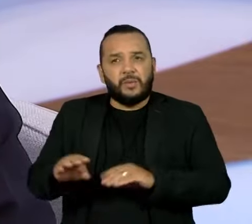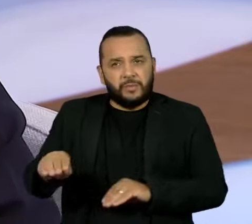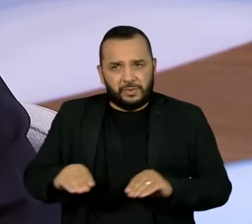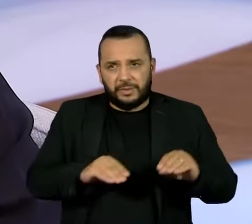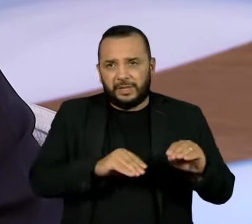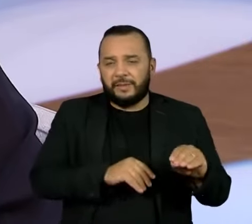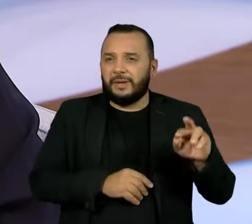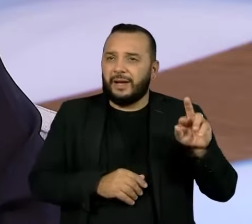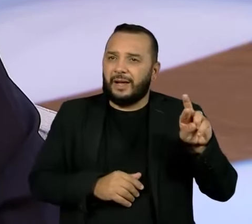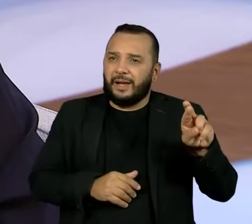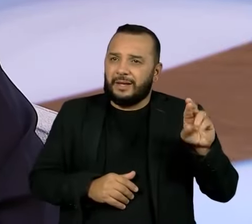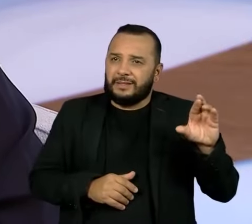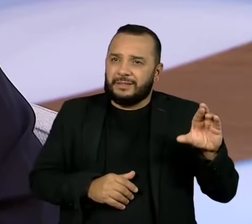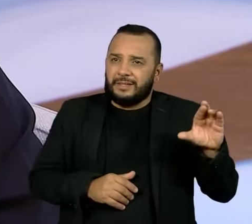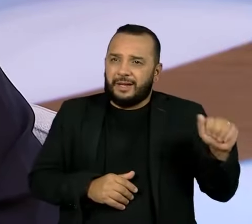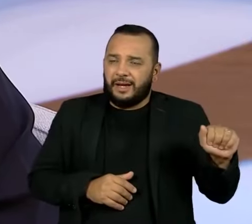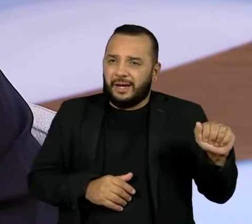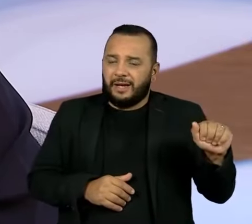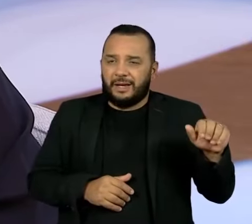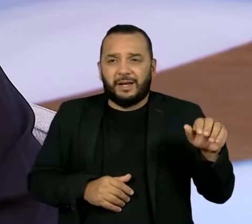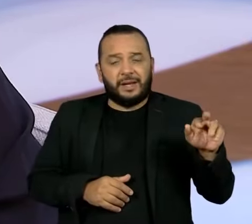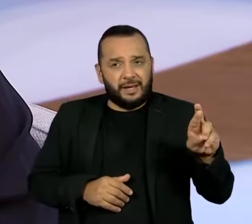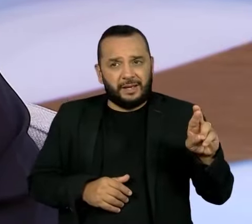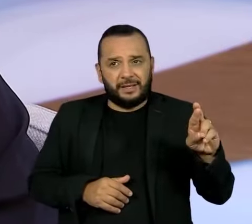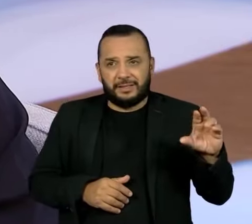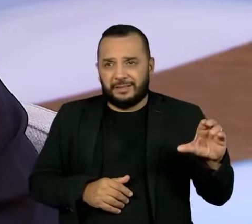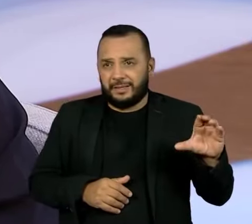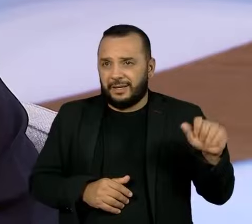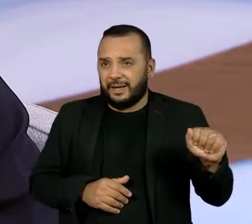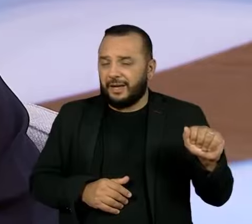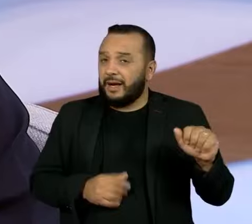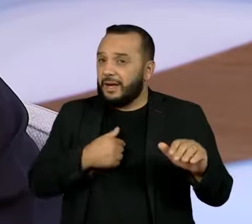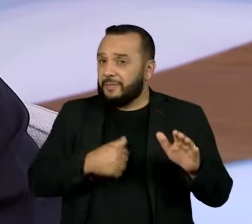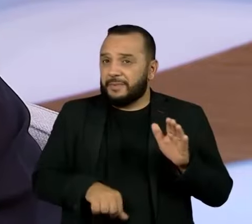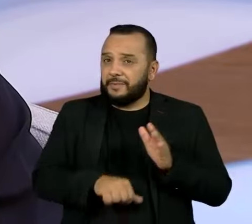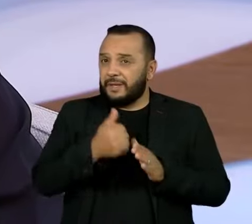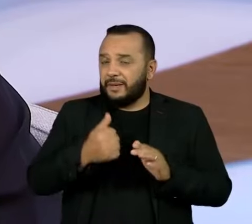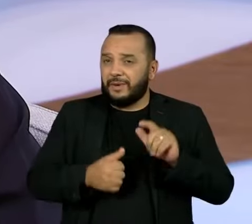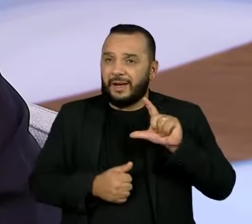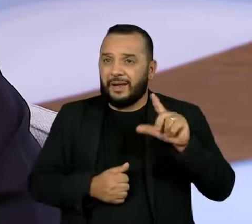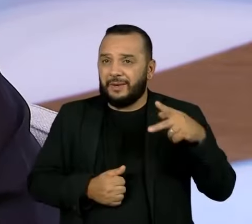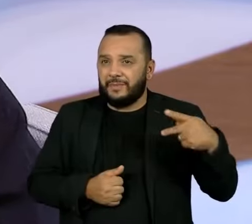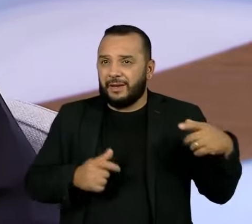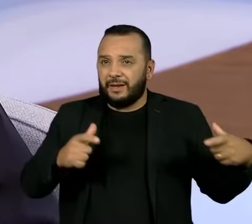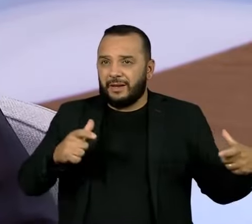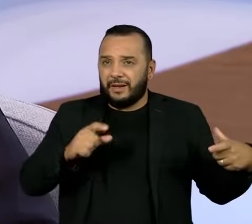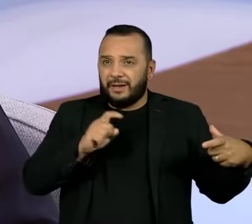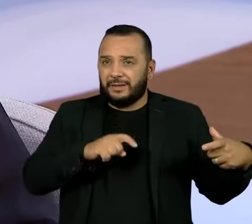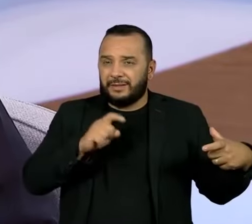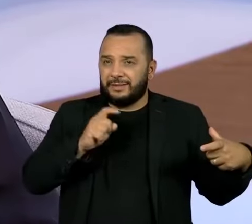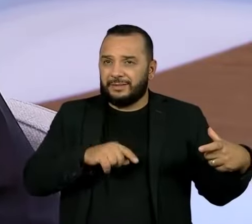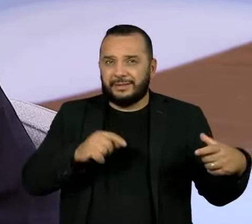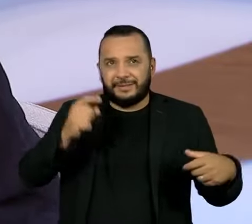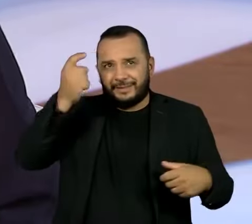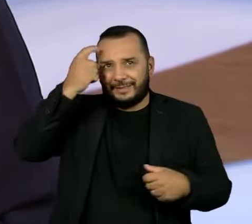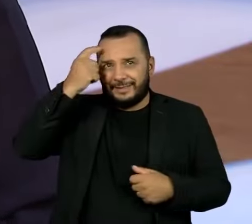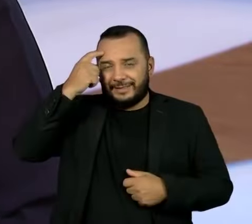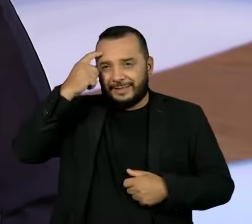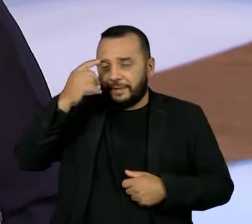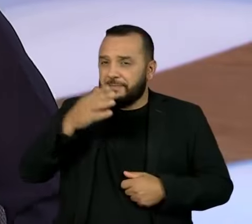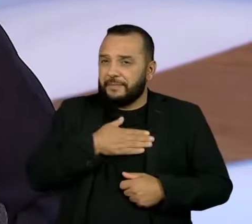para a RCA. Foi daí que eu gravei o primeiro LP, achando que ia fazer a minha